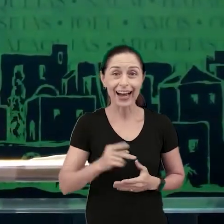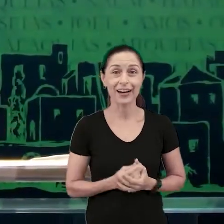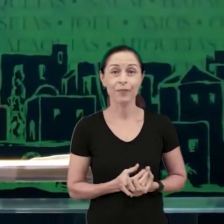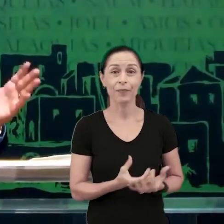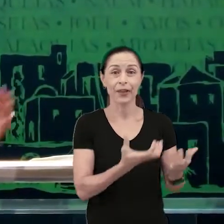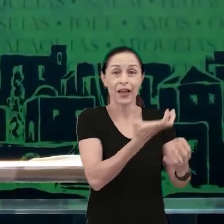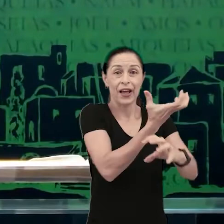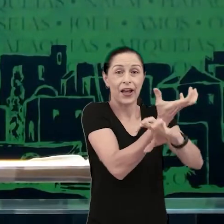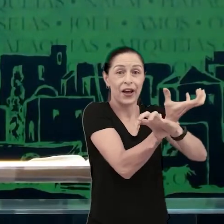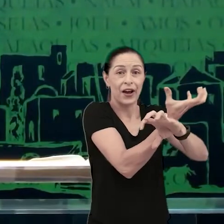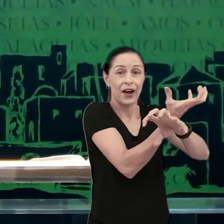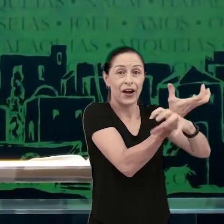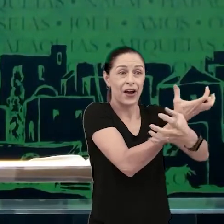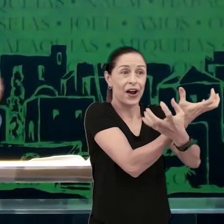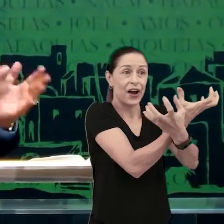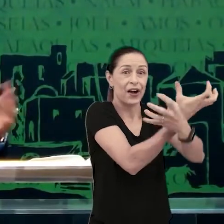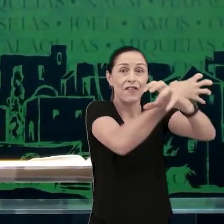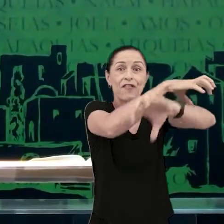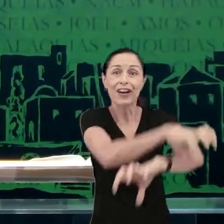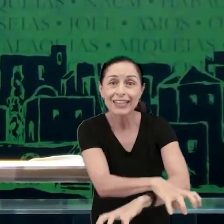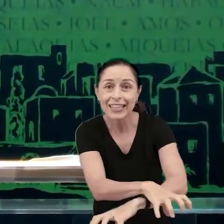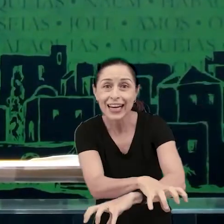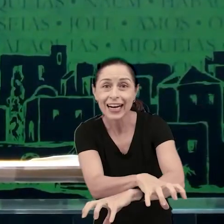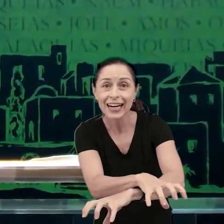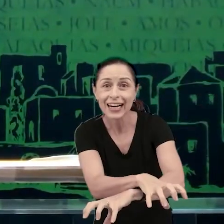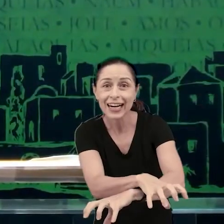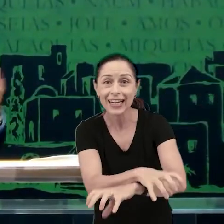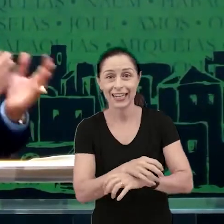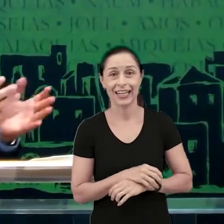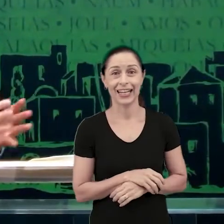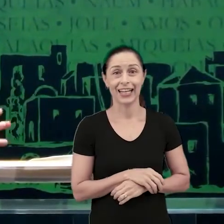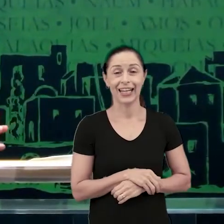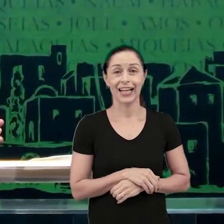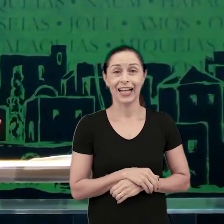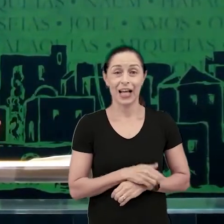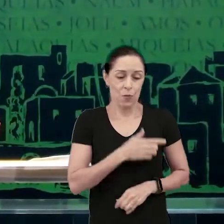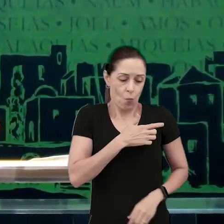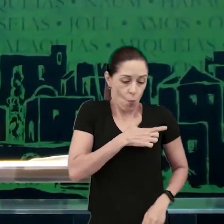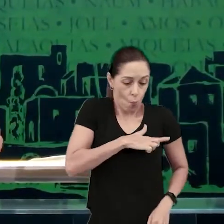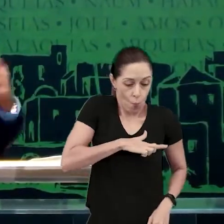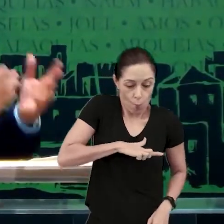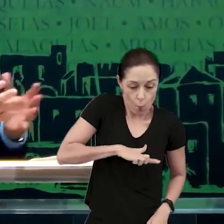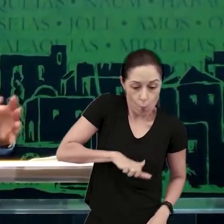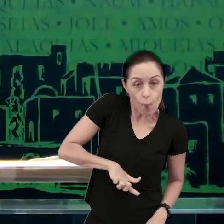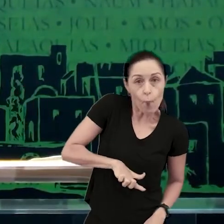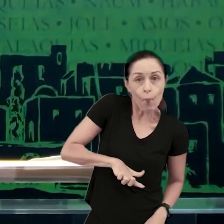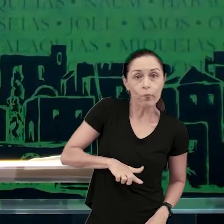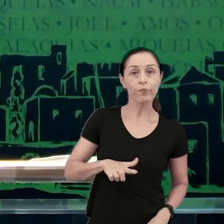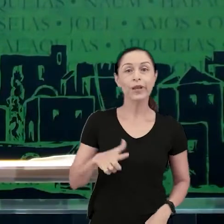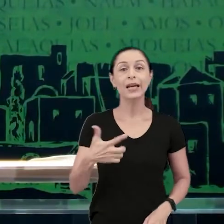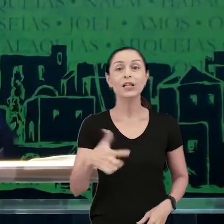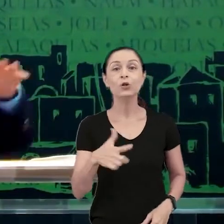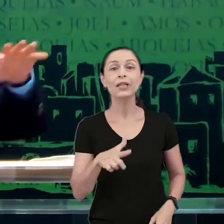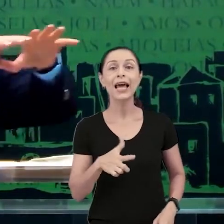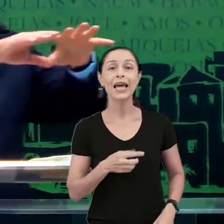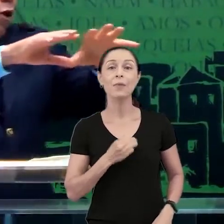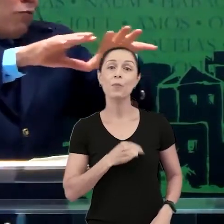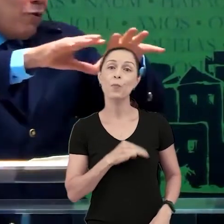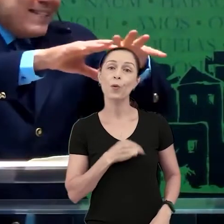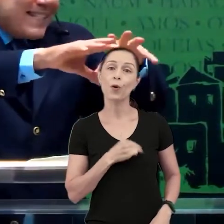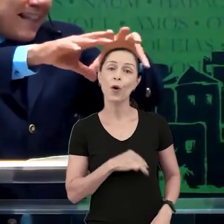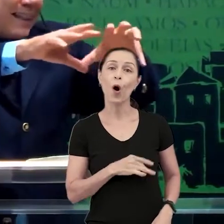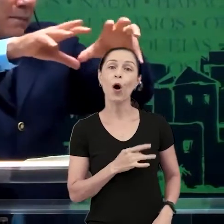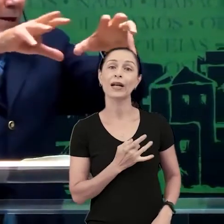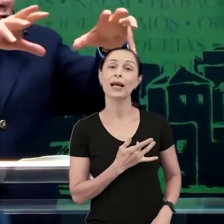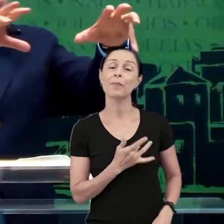realidade. Não tem mais justiça, não tem mais misericórdia, não tem mais piedade, não tem mais virtude. O meu